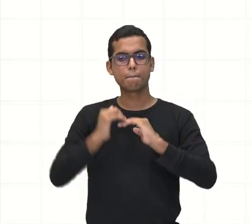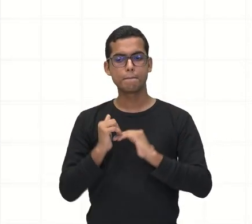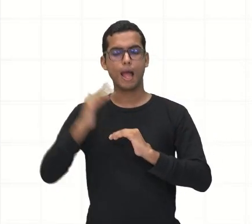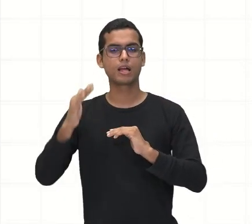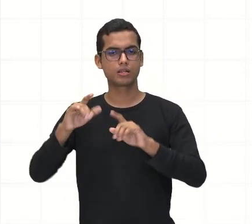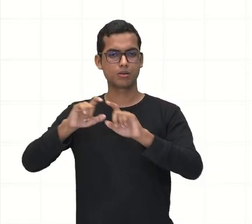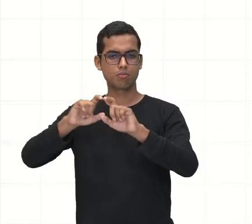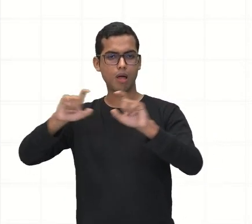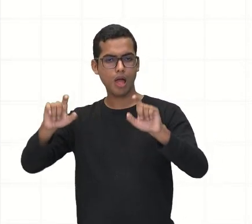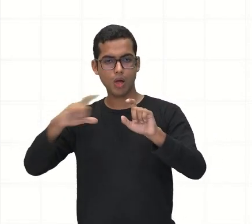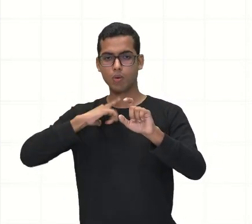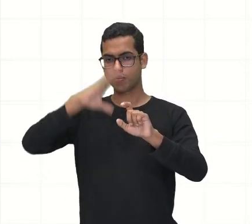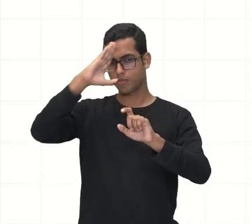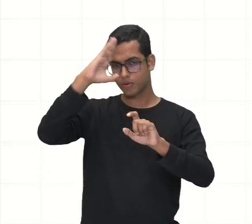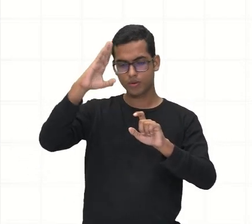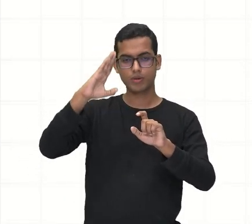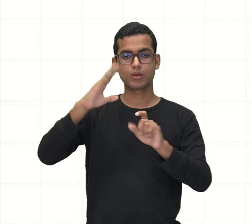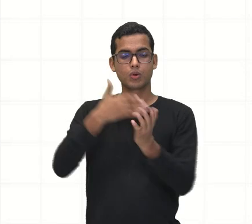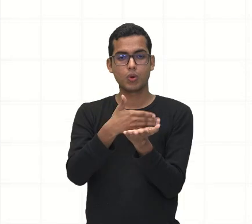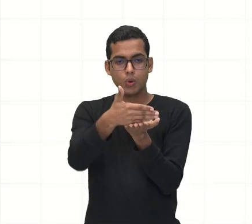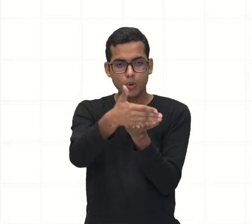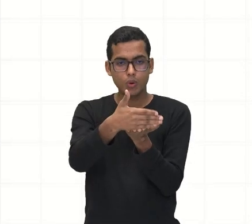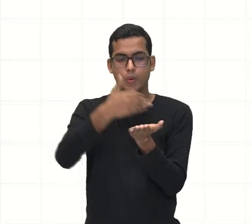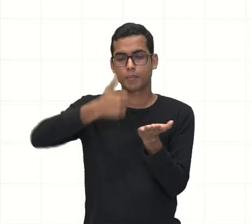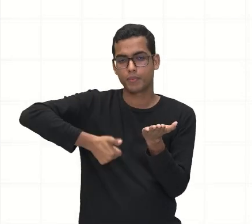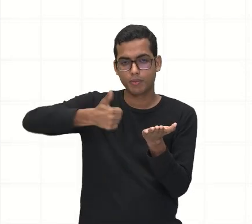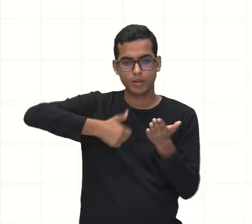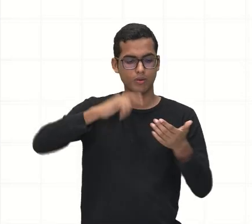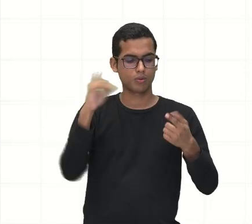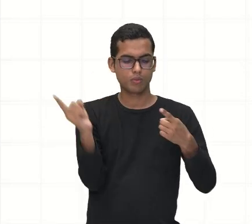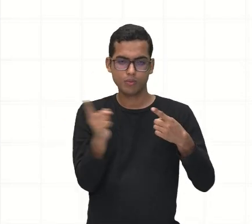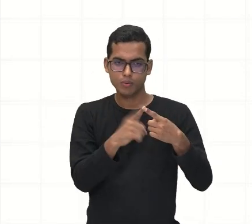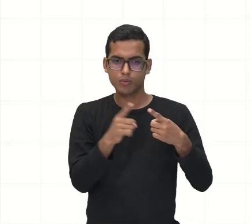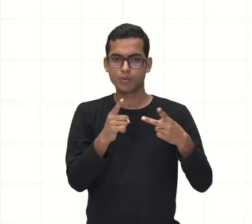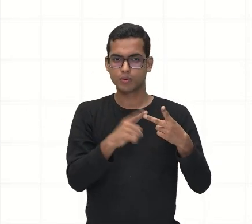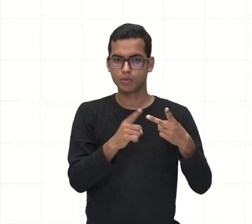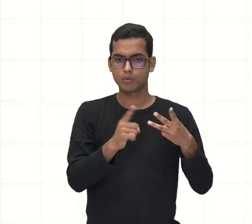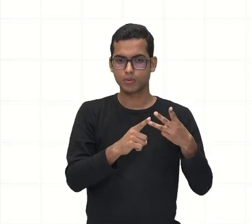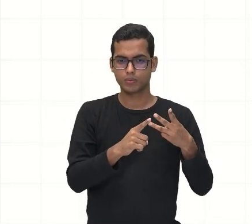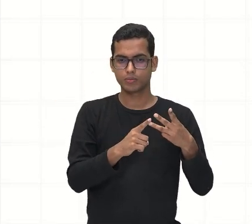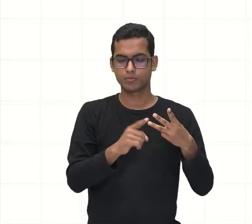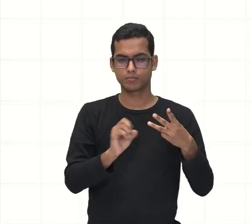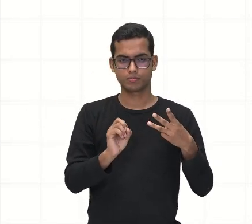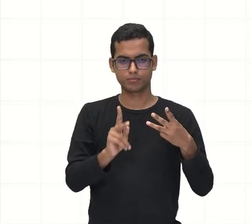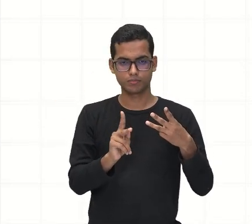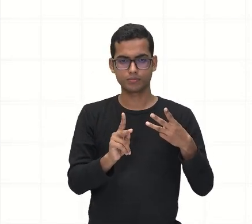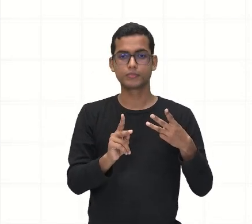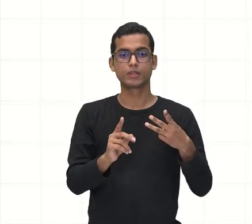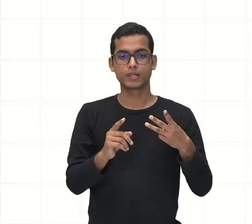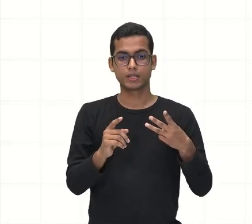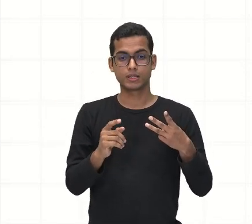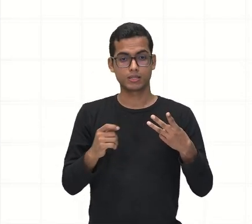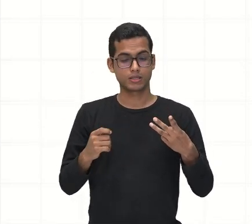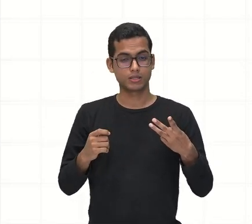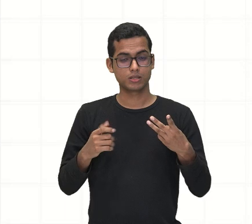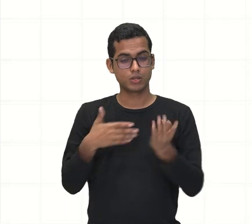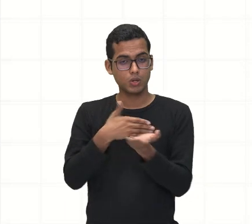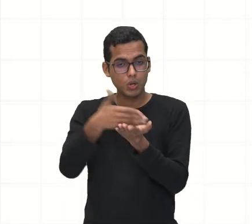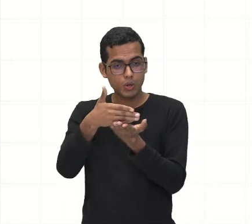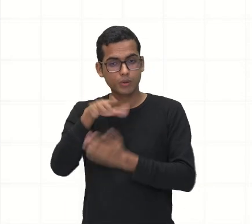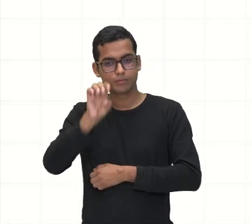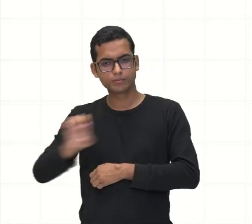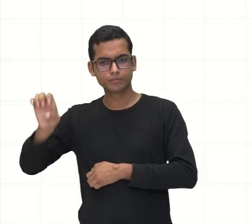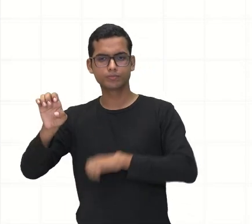deve-se começar com a que aparece primeiro, levando em consideração da esquerda para